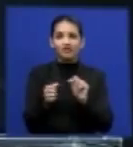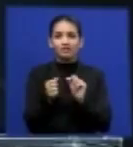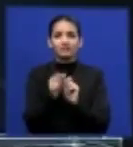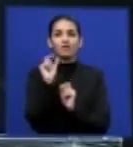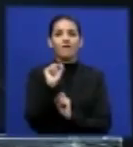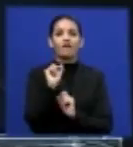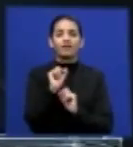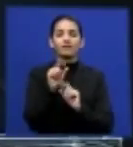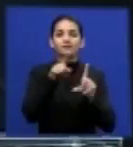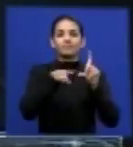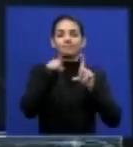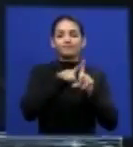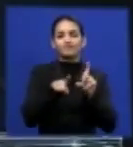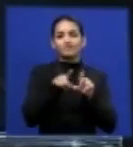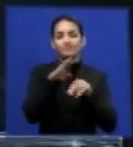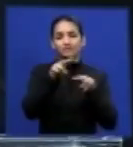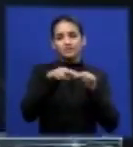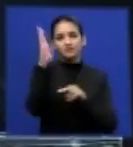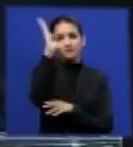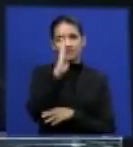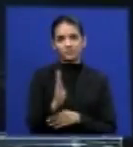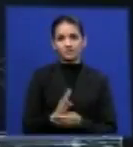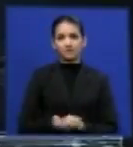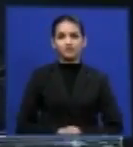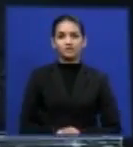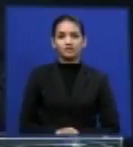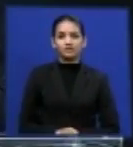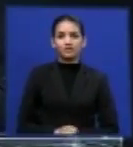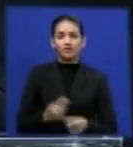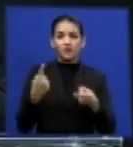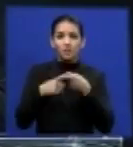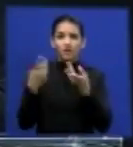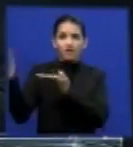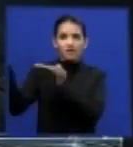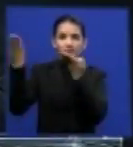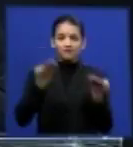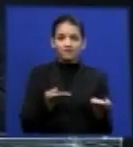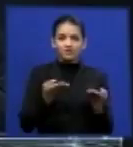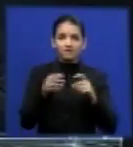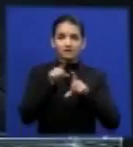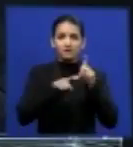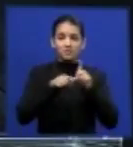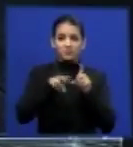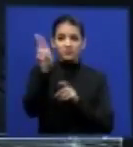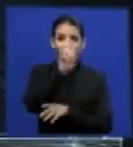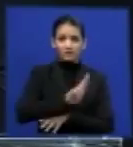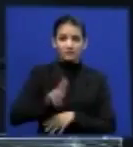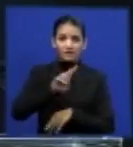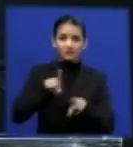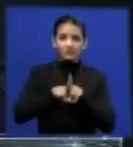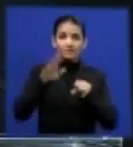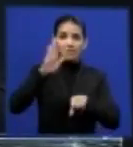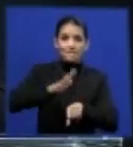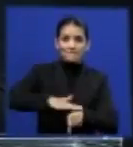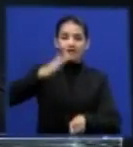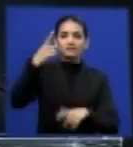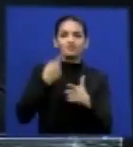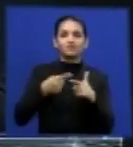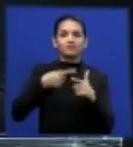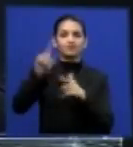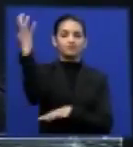pelo Brasil. Por que a importação de pneus usados aumenta os impactos ambientais?